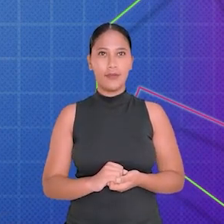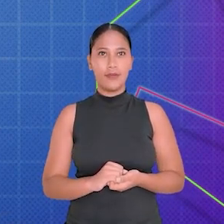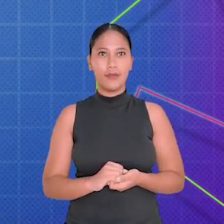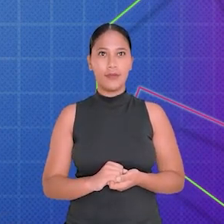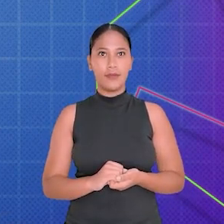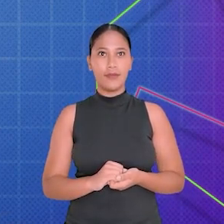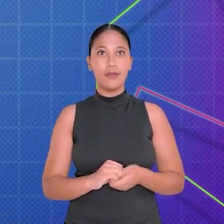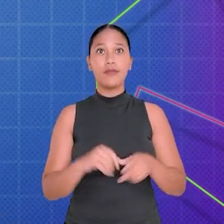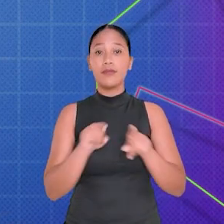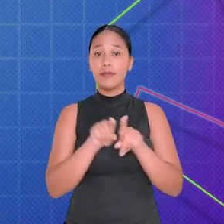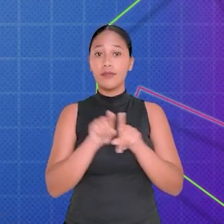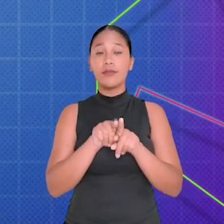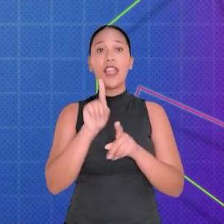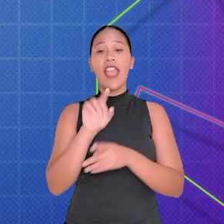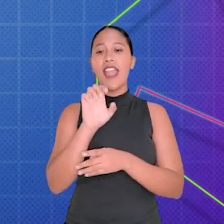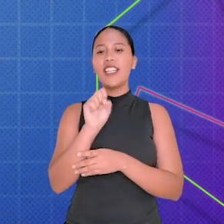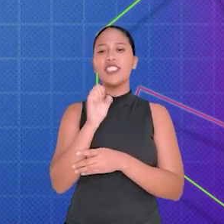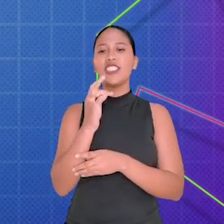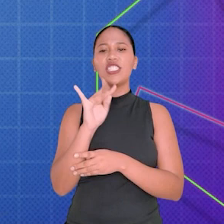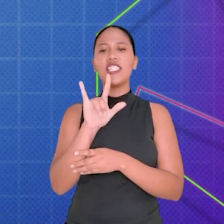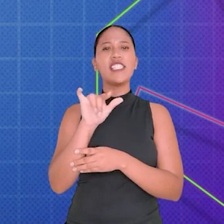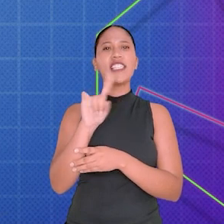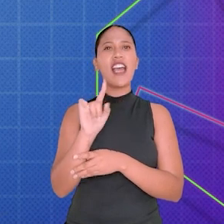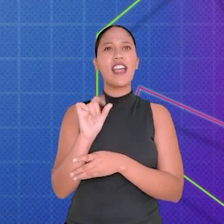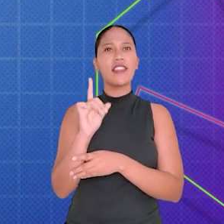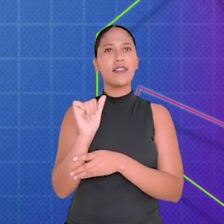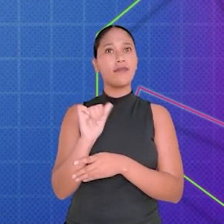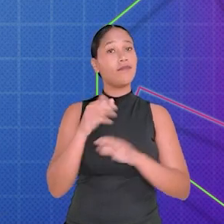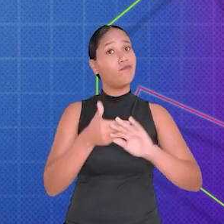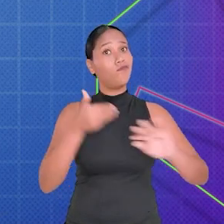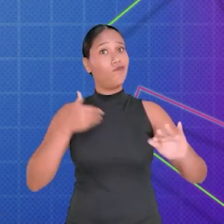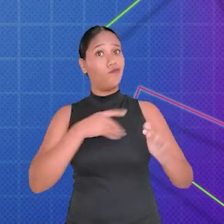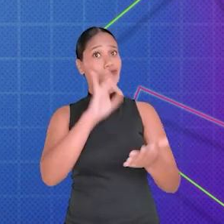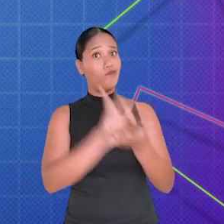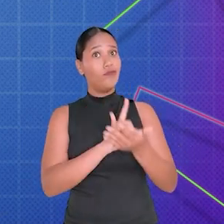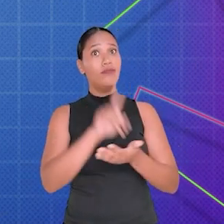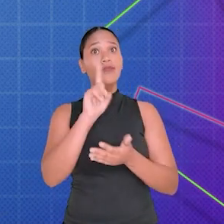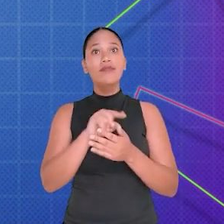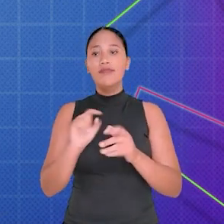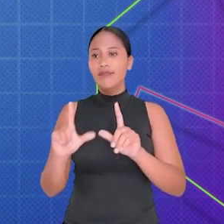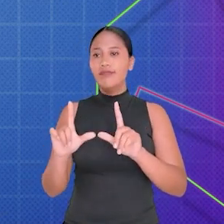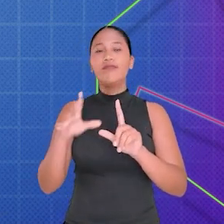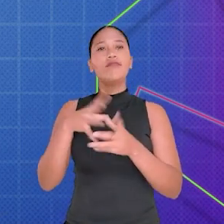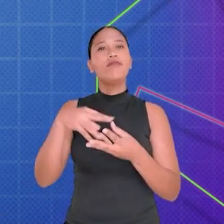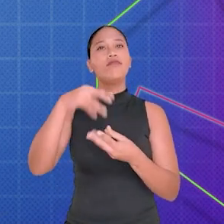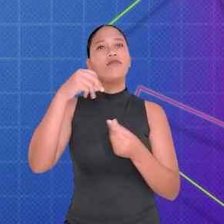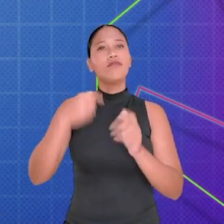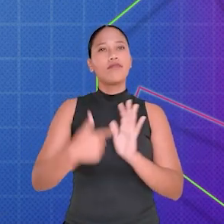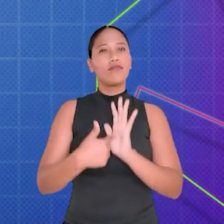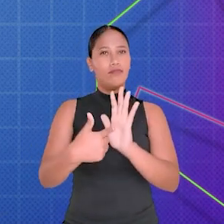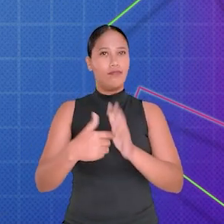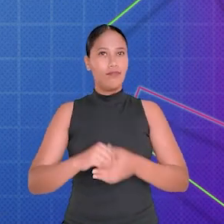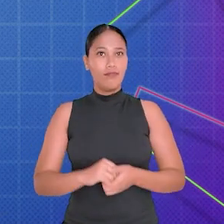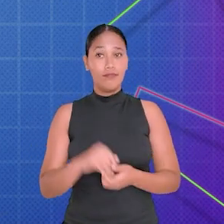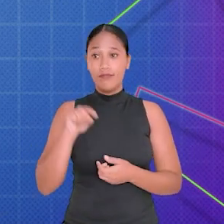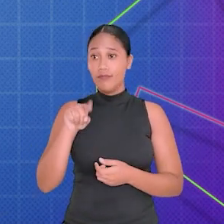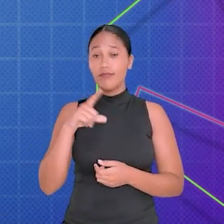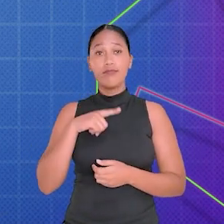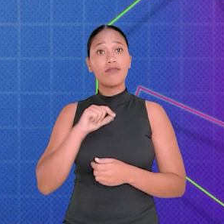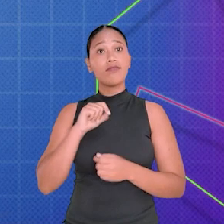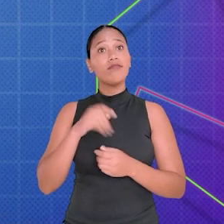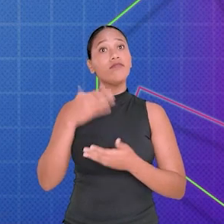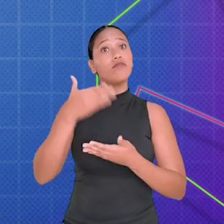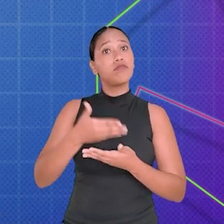fácil. Formas estilizadas são aquelas que se afastam da representação realista, representando elementos abstratos